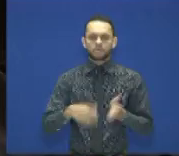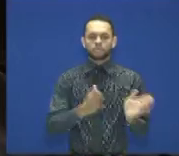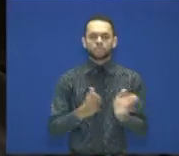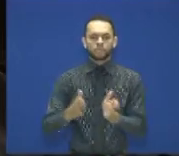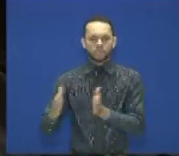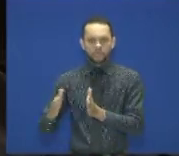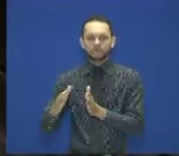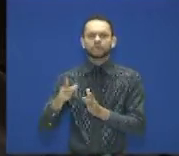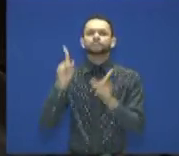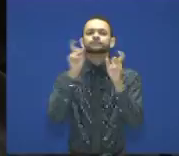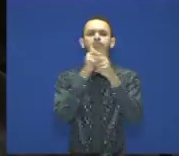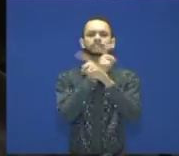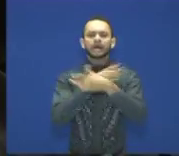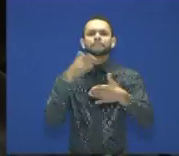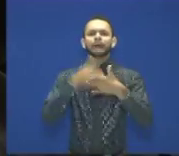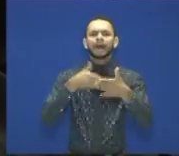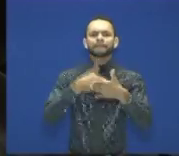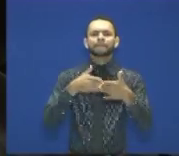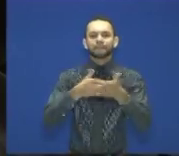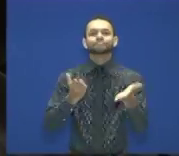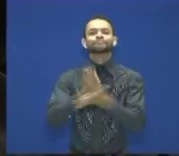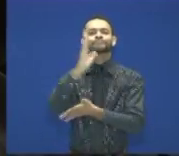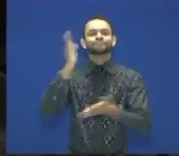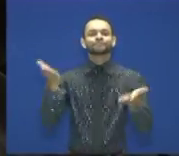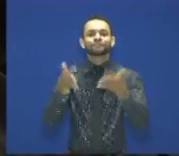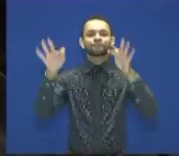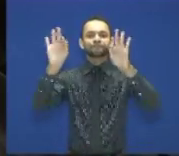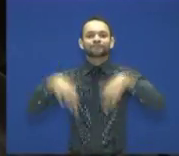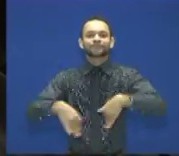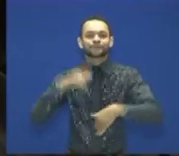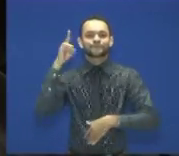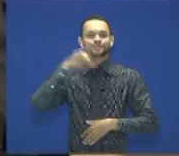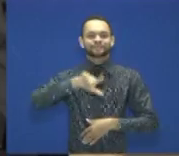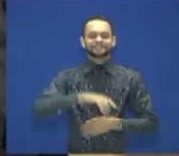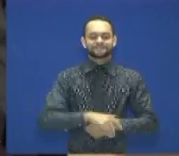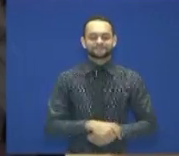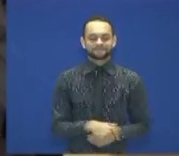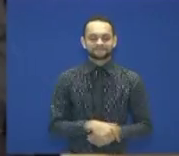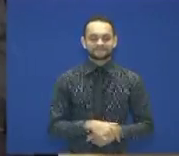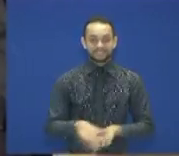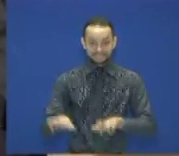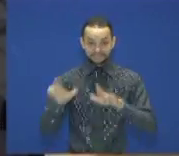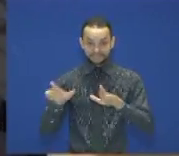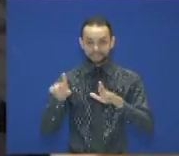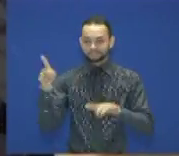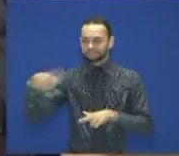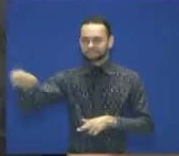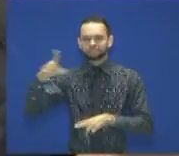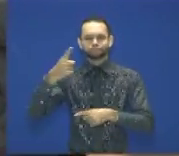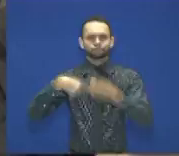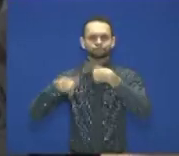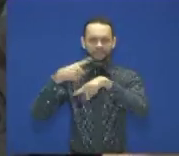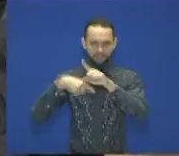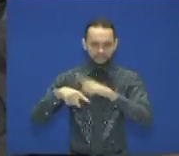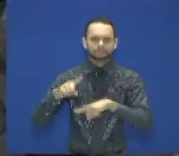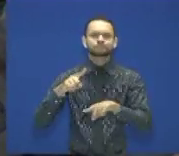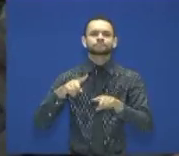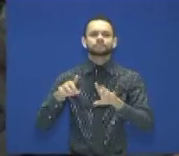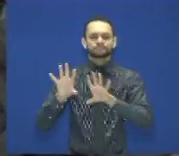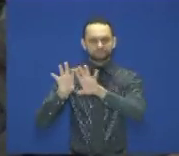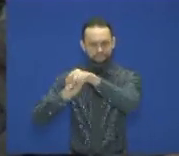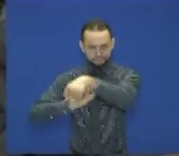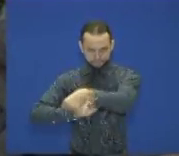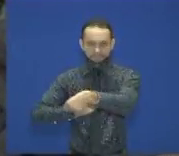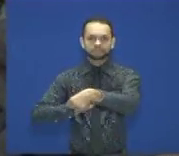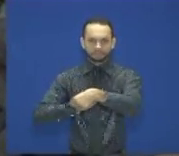um enfrentou. Desejar sucesso na carreira profissional e nos colocarmos à disposição para que, na